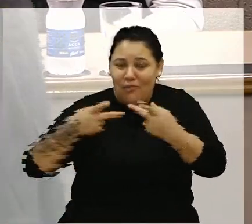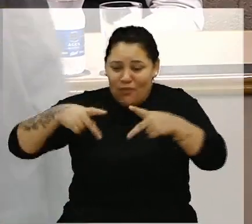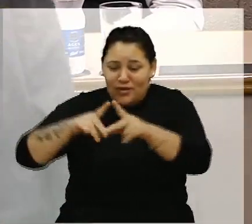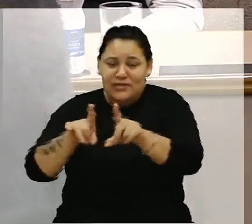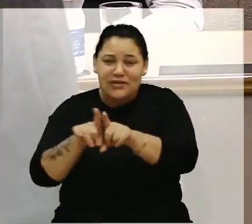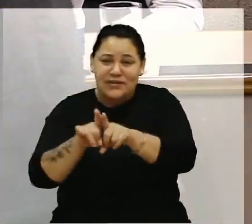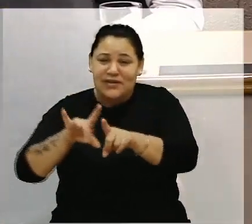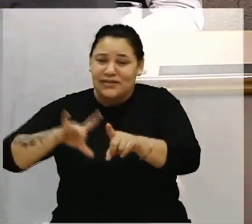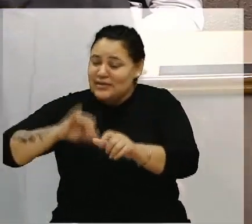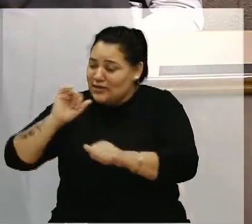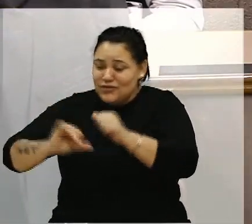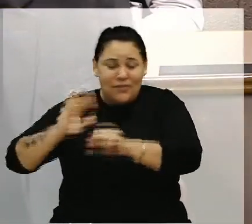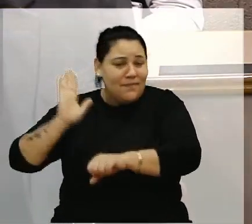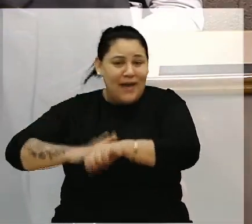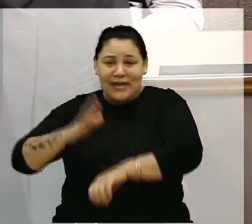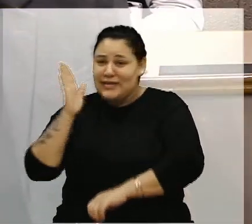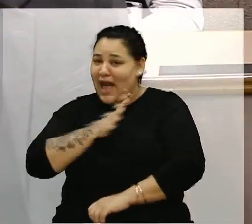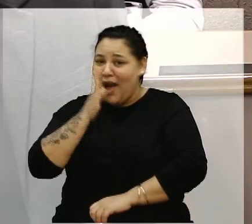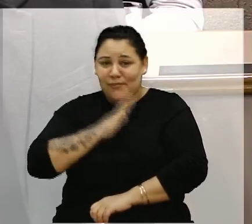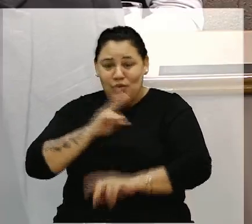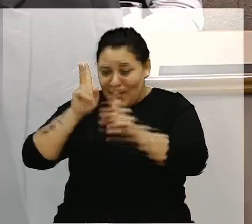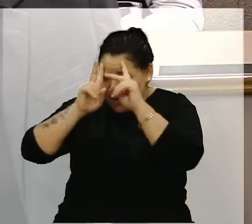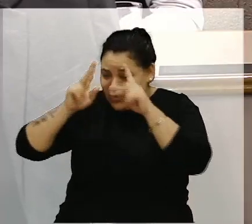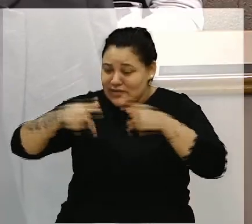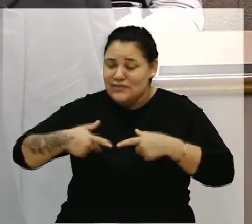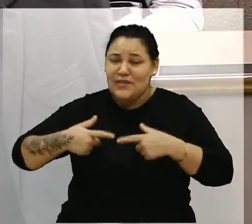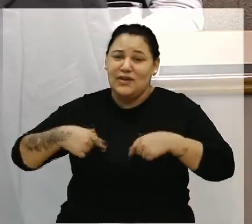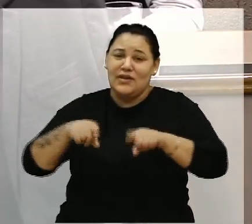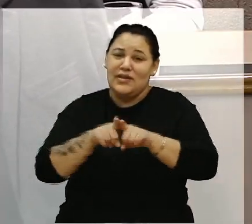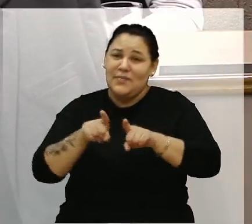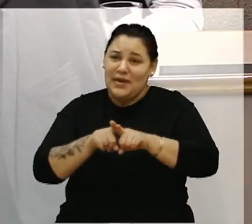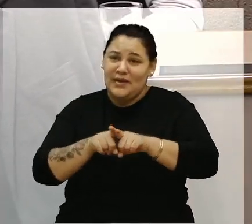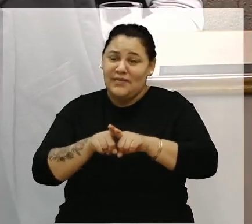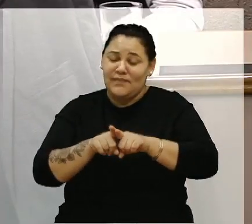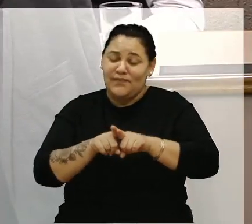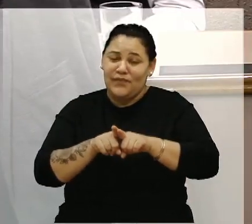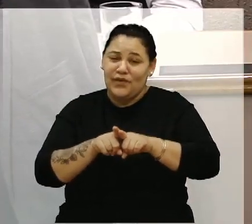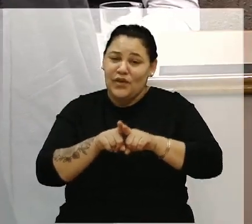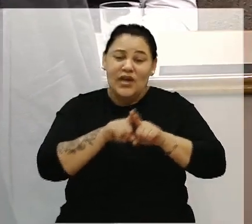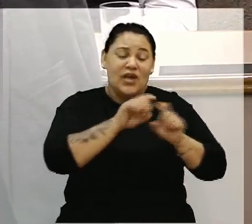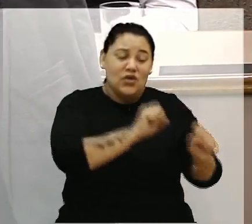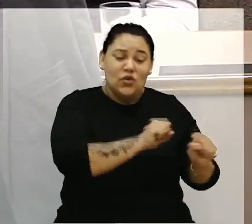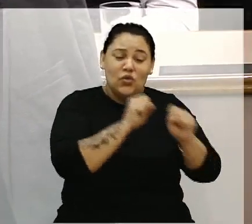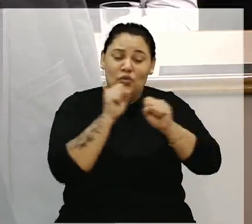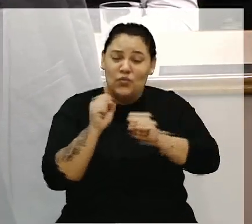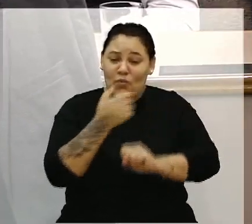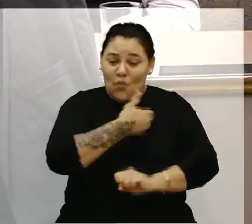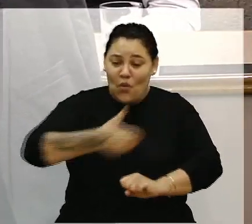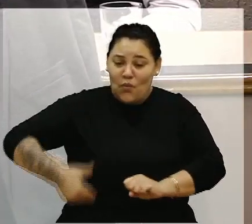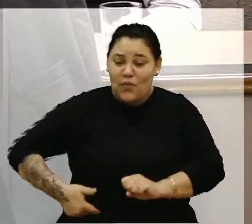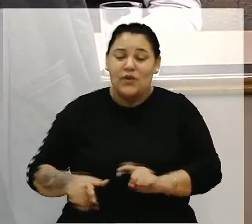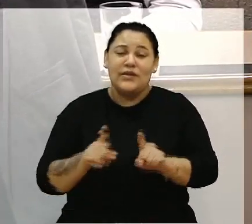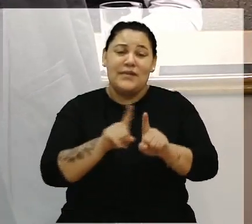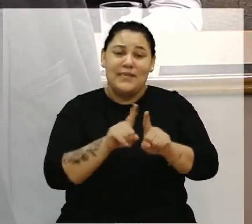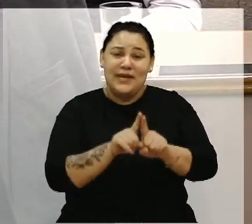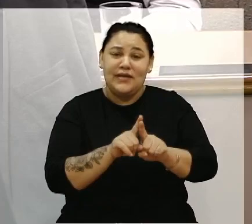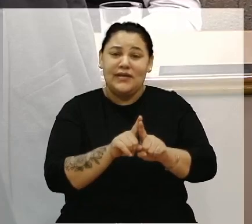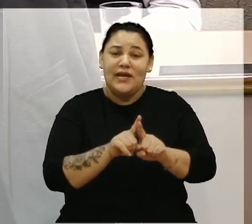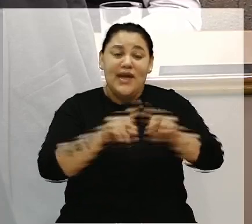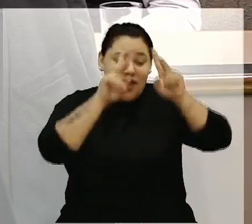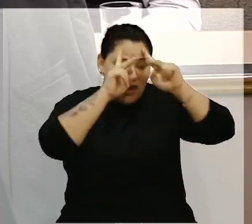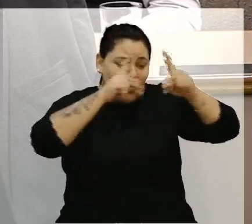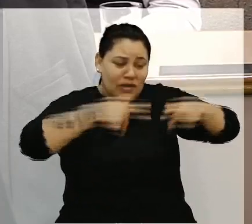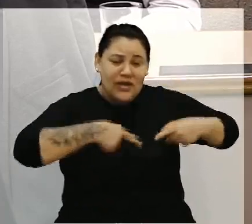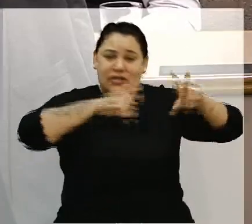mais urgente e necessária o reconhecimento por parte do poder público da relevância da pauta, com espaço para